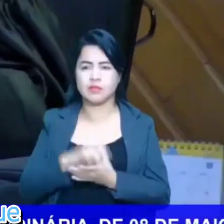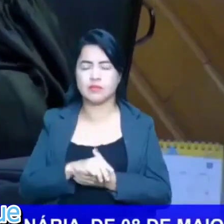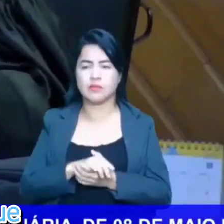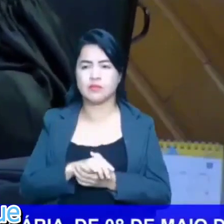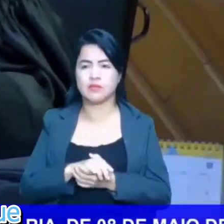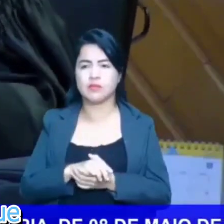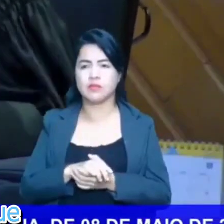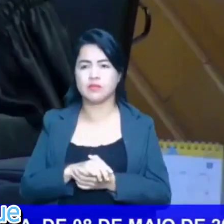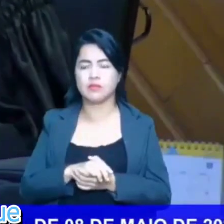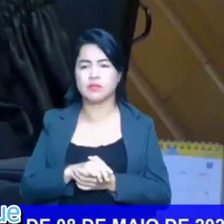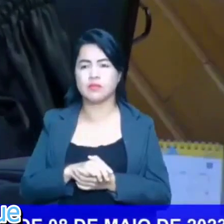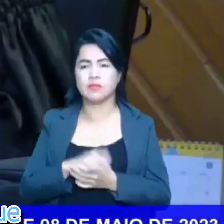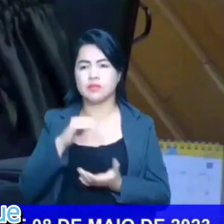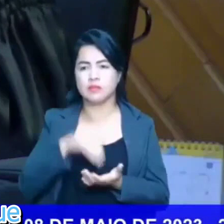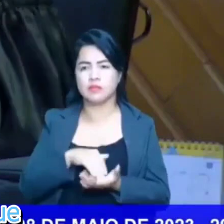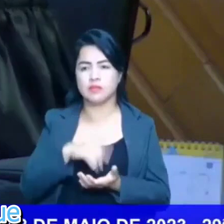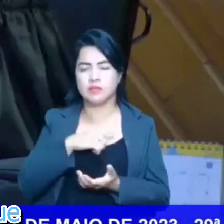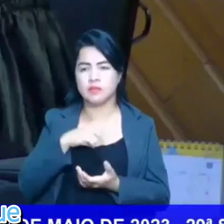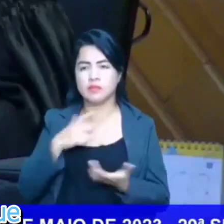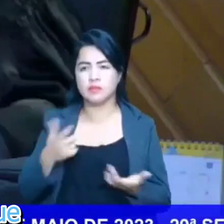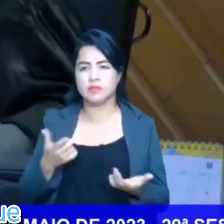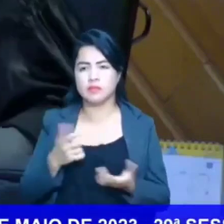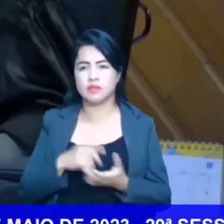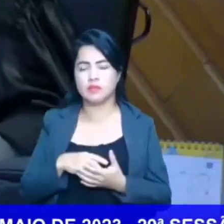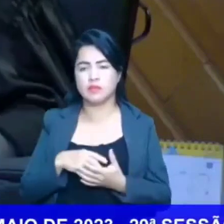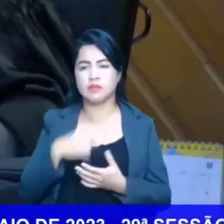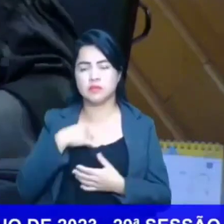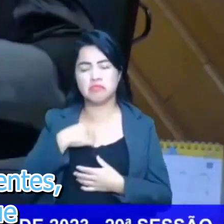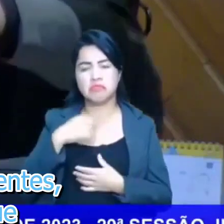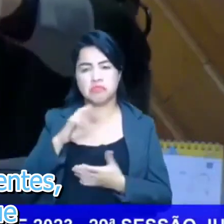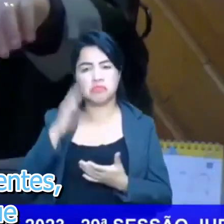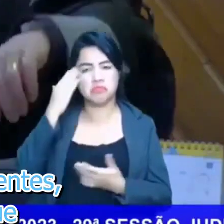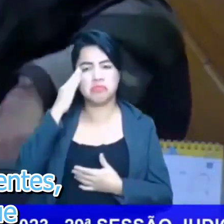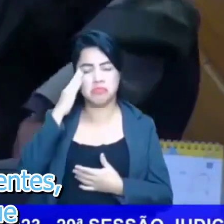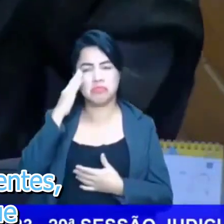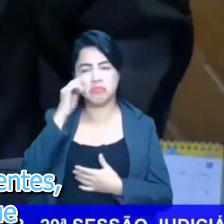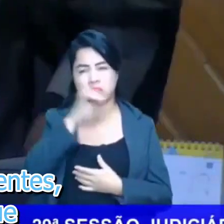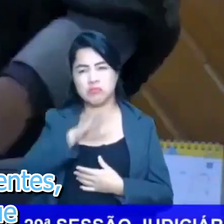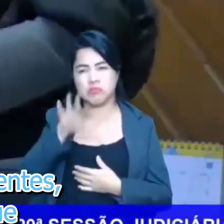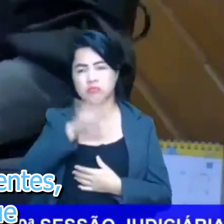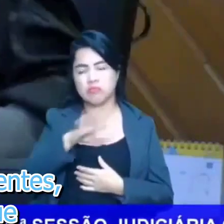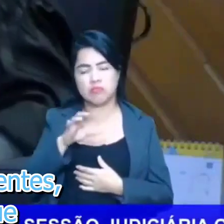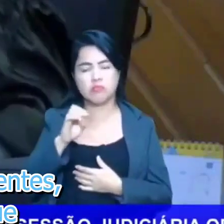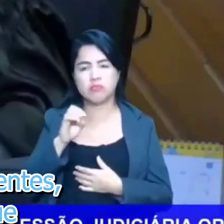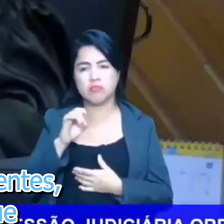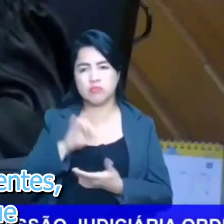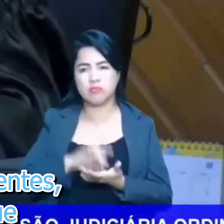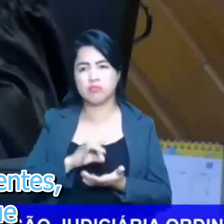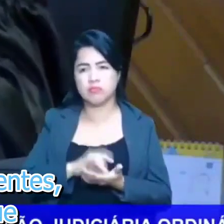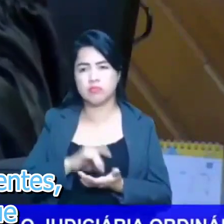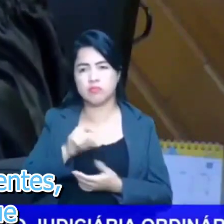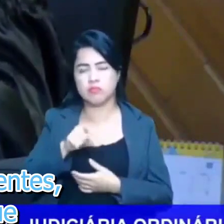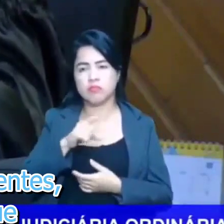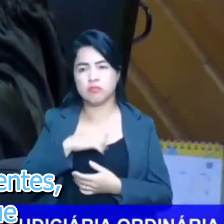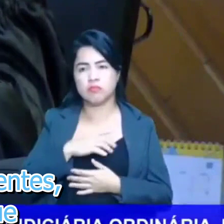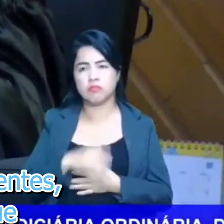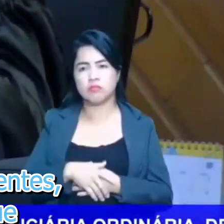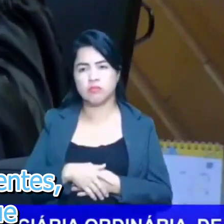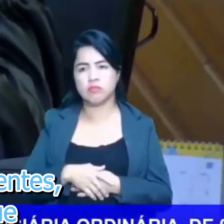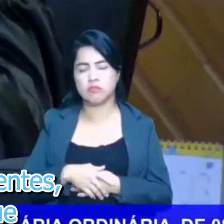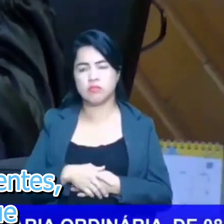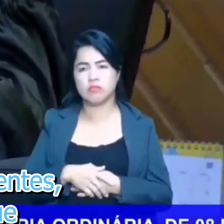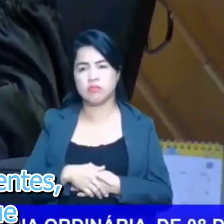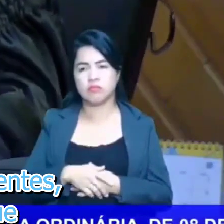densidade probatória até, de certo esquerda, modo, mas que eu me convenci que, no contexto, eram provas suficientes. E, nesse caso aqui...